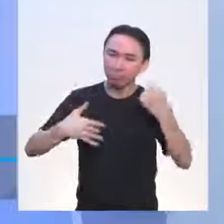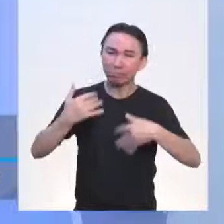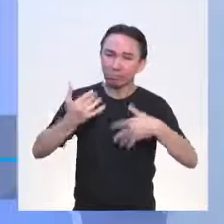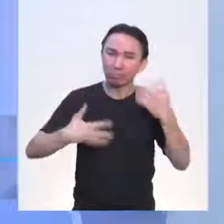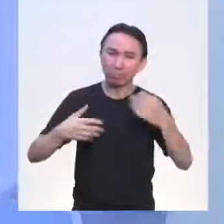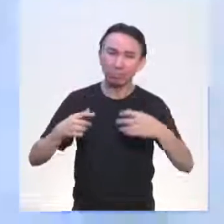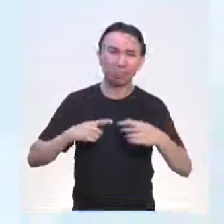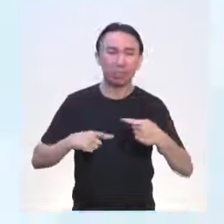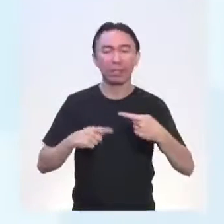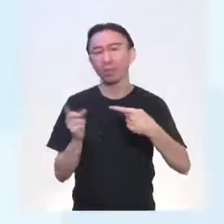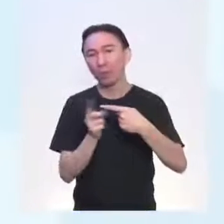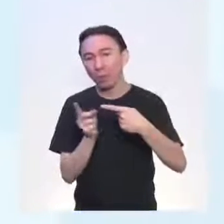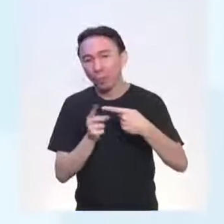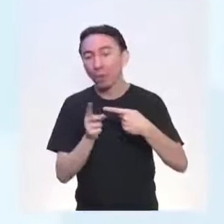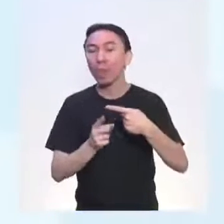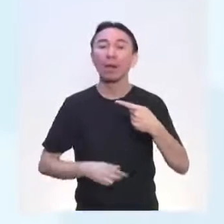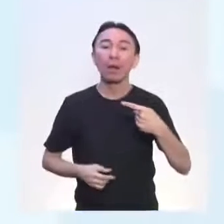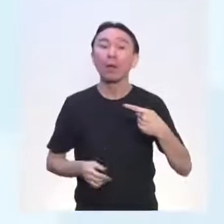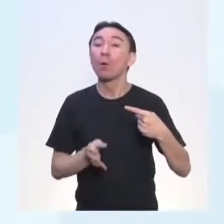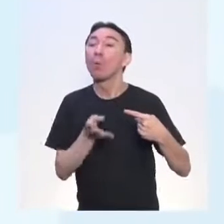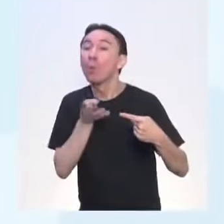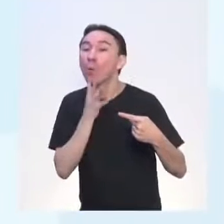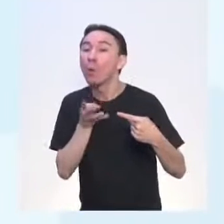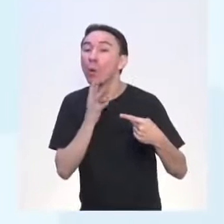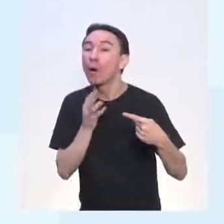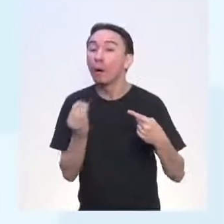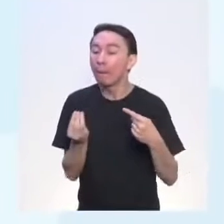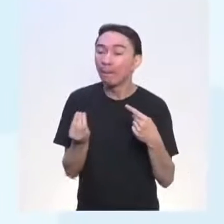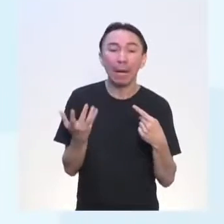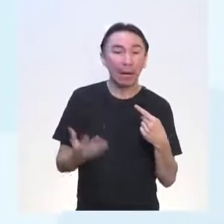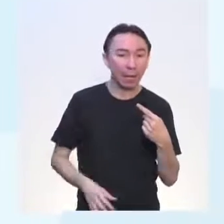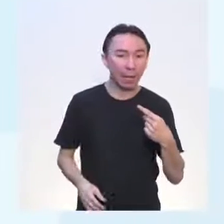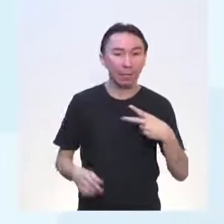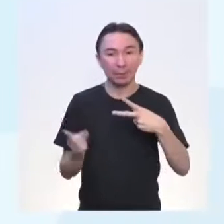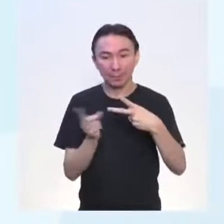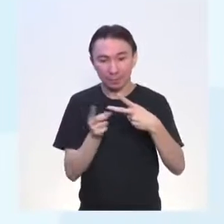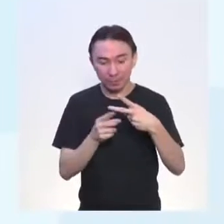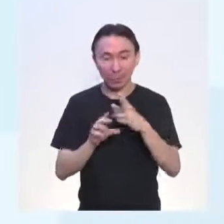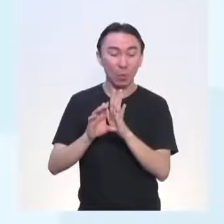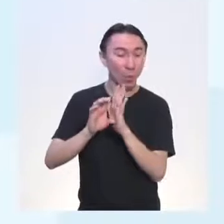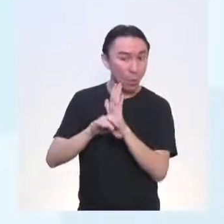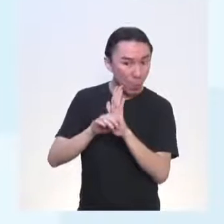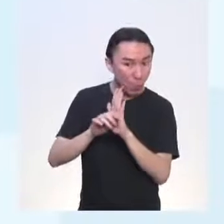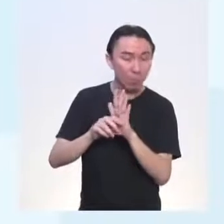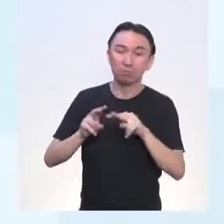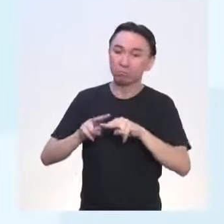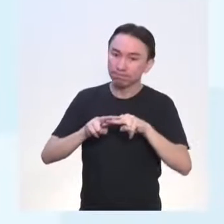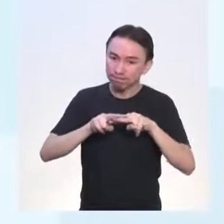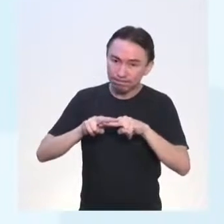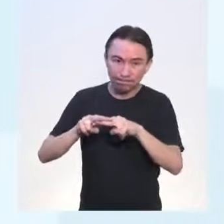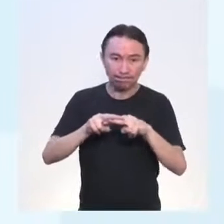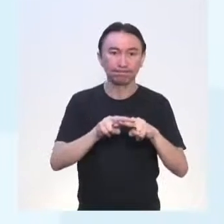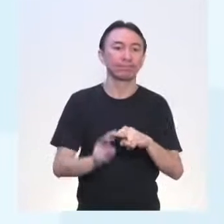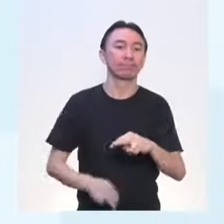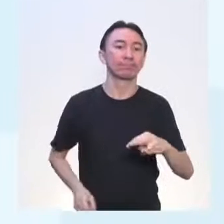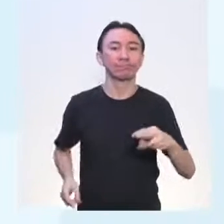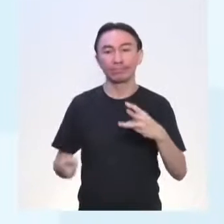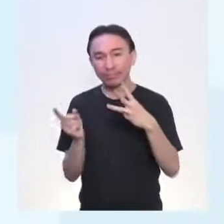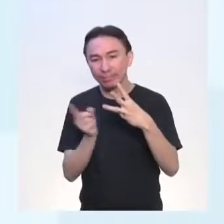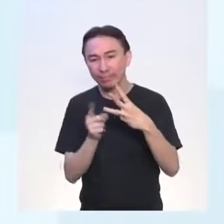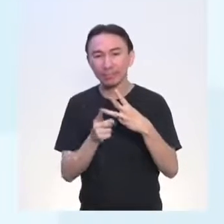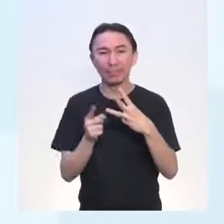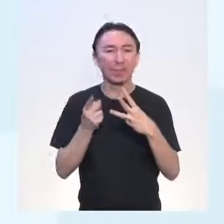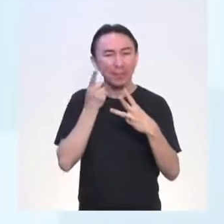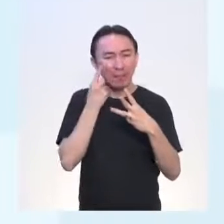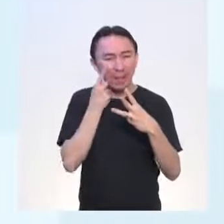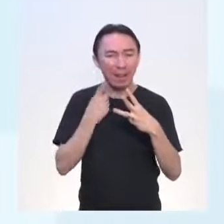algumas funcionalidades das máquinas, revisar alguns conceitos aqui já estabelecidos, diferenciar alguns tipos